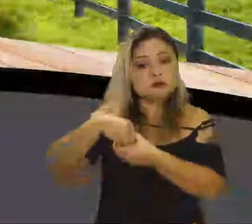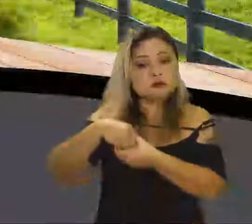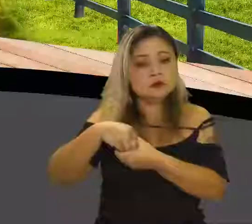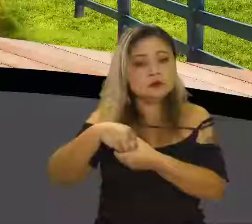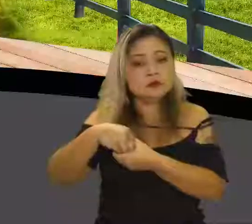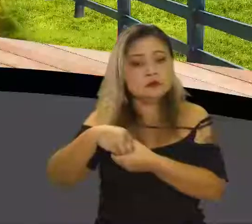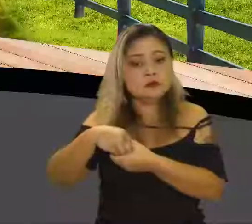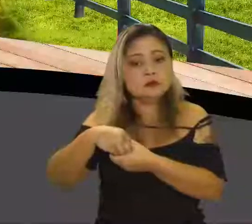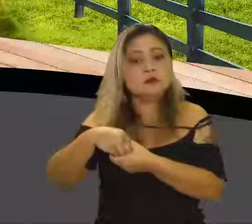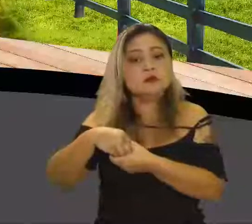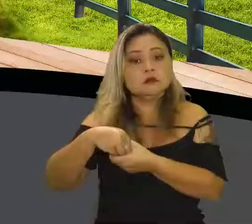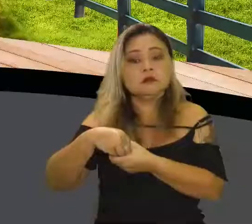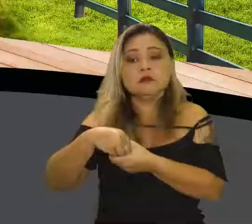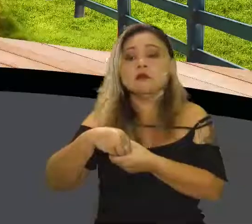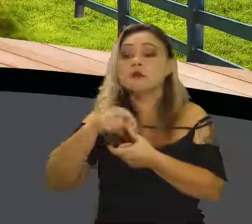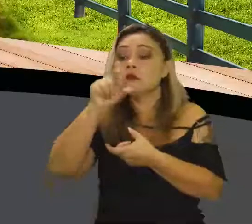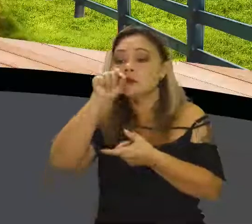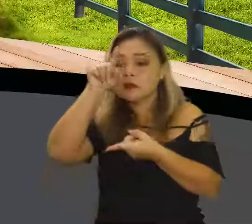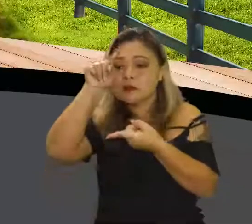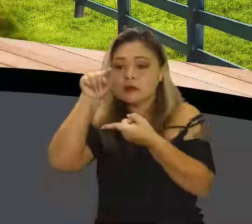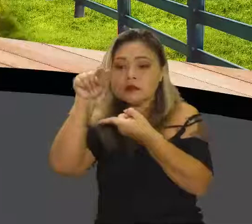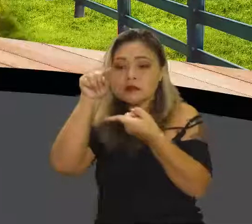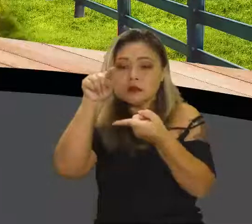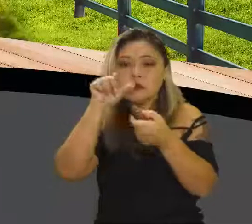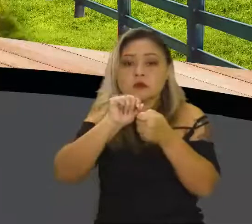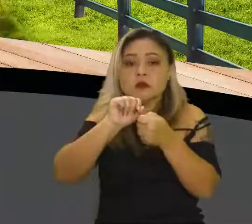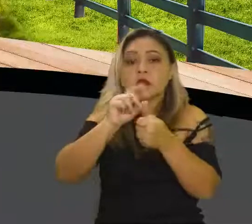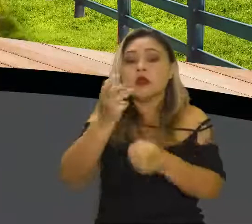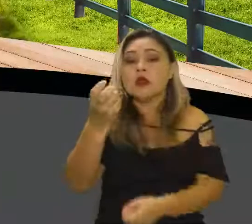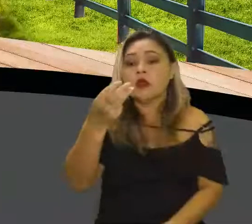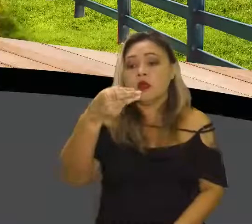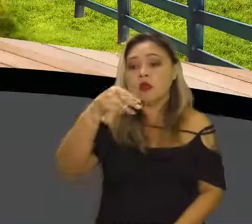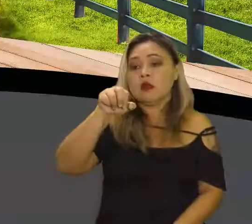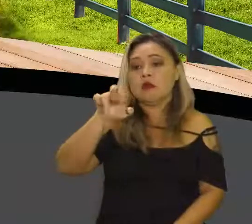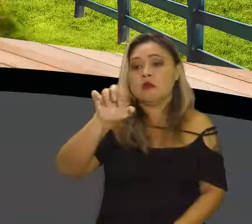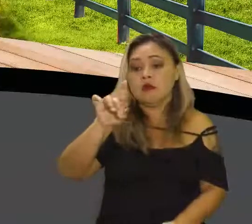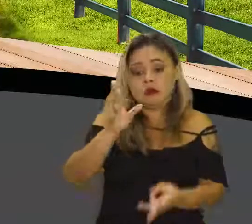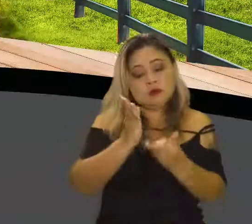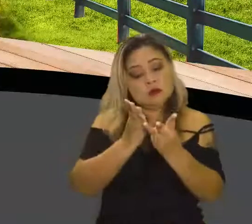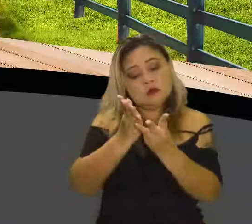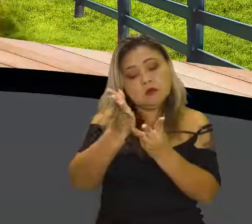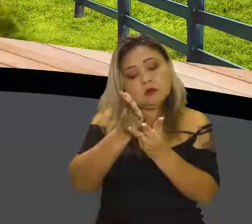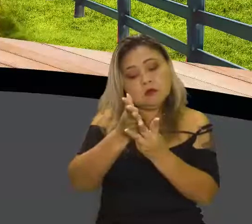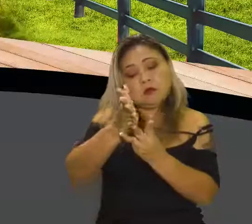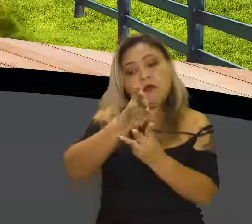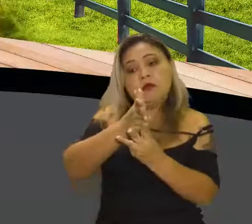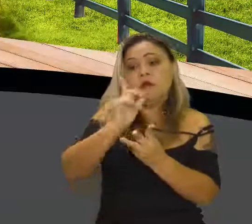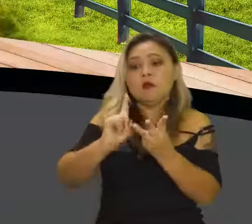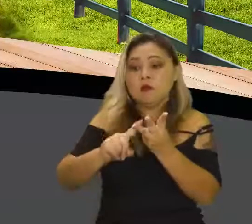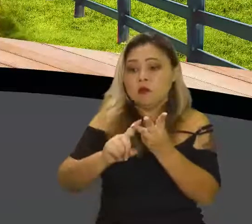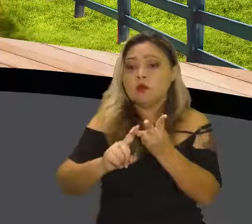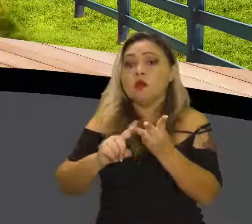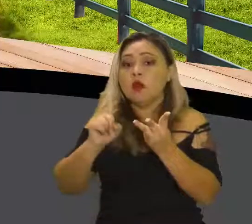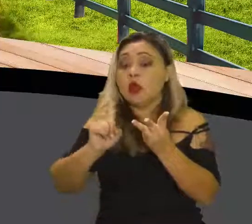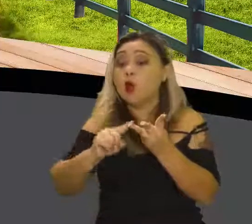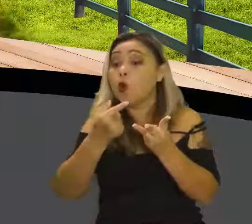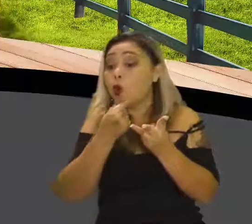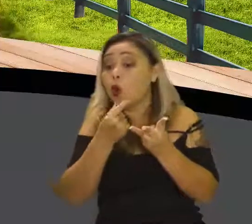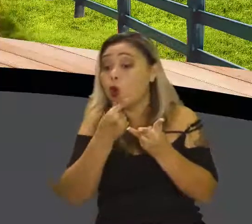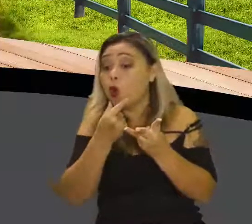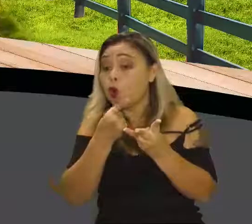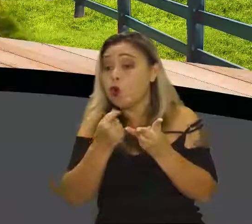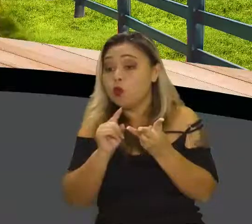da codorna, essa maturidade está em 3 viés. Maturidade sexual do